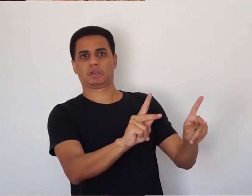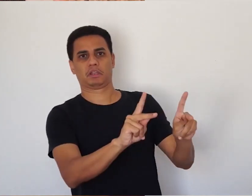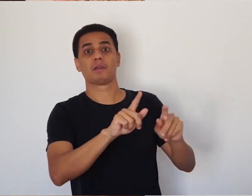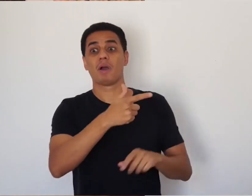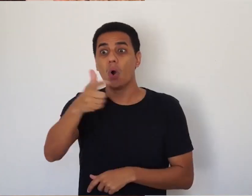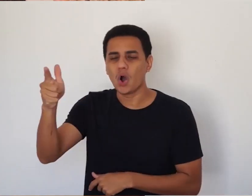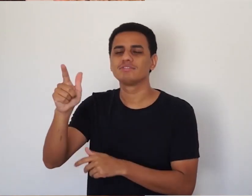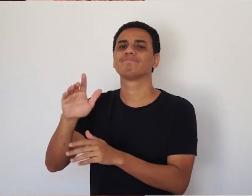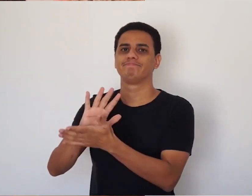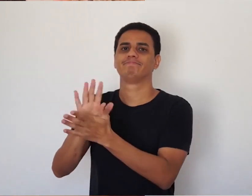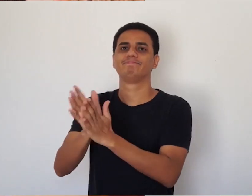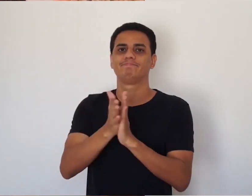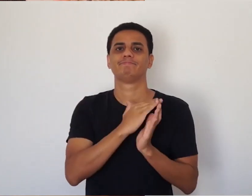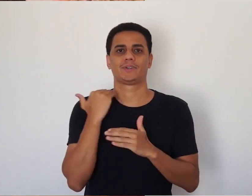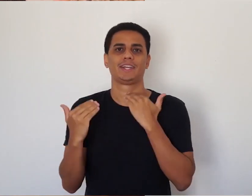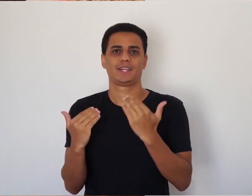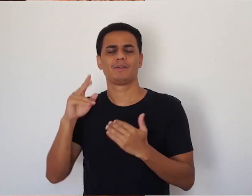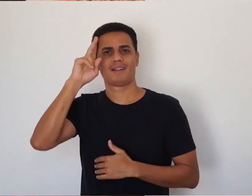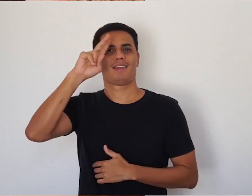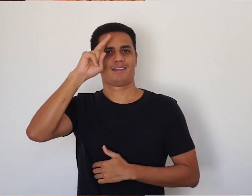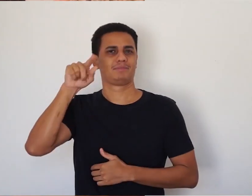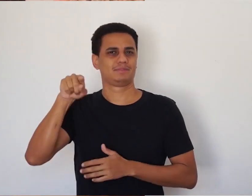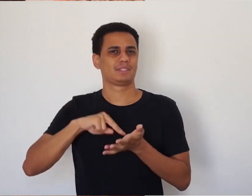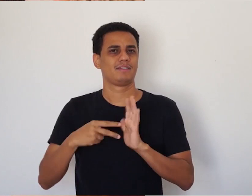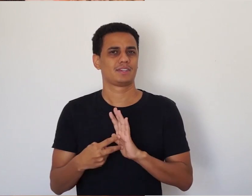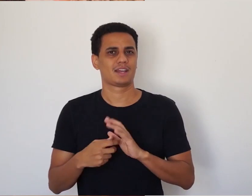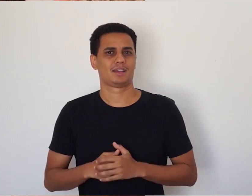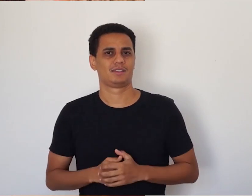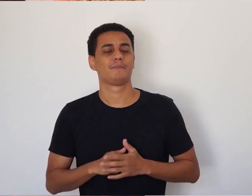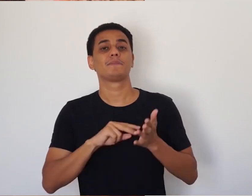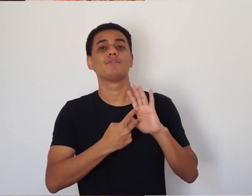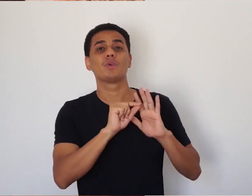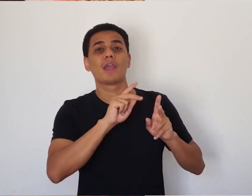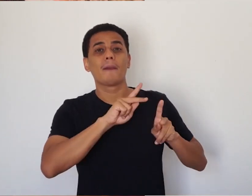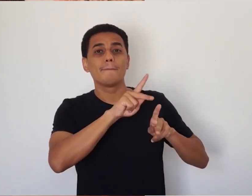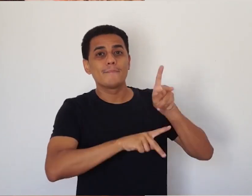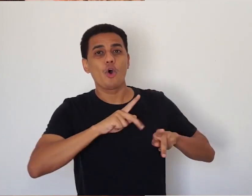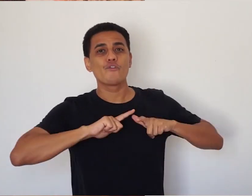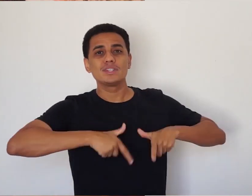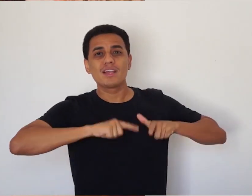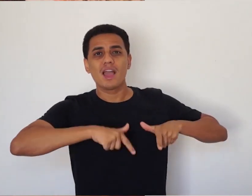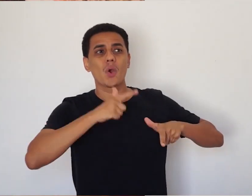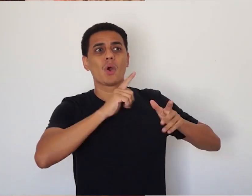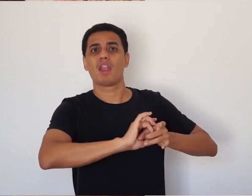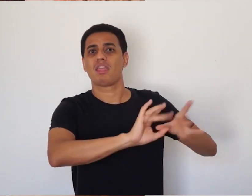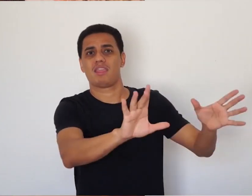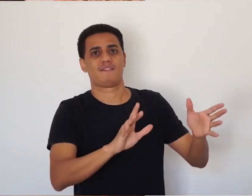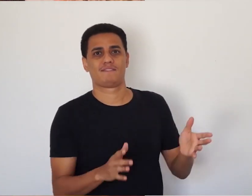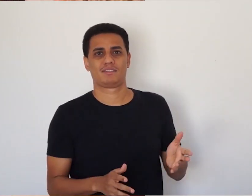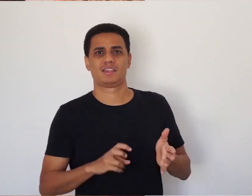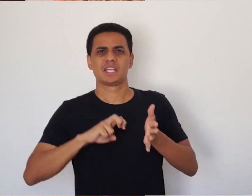com o sangue do Cordeiro. Isso significa, querido, que o povo de Israel estava sendo liberto de